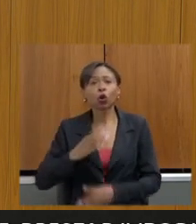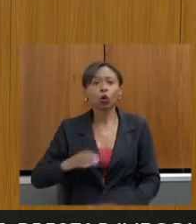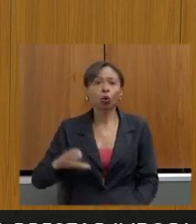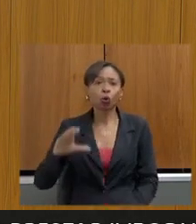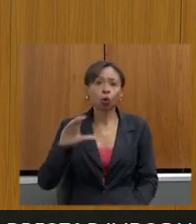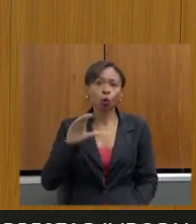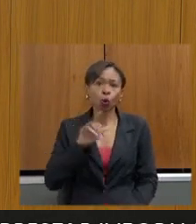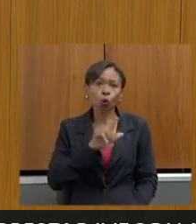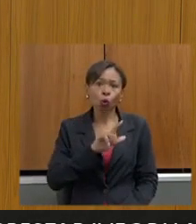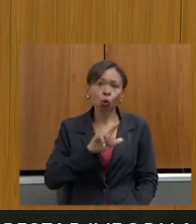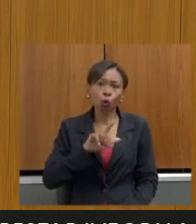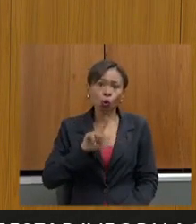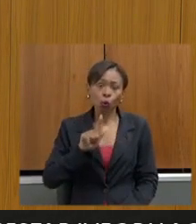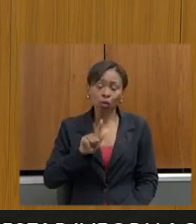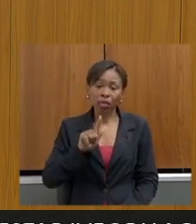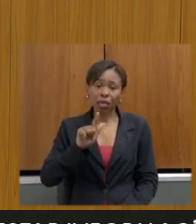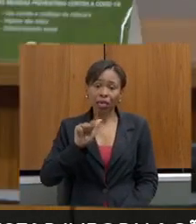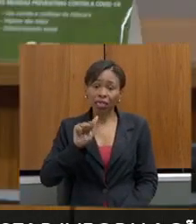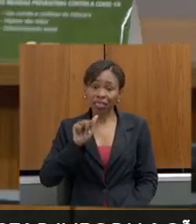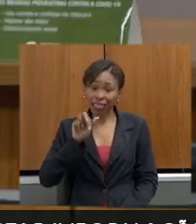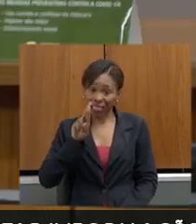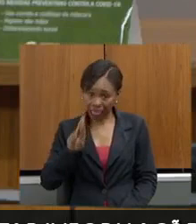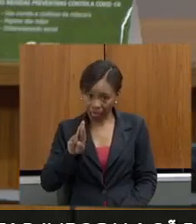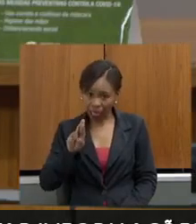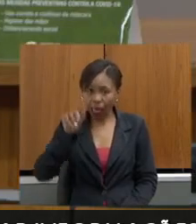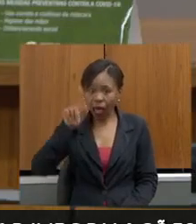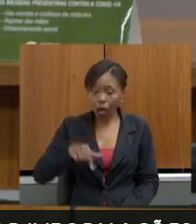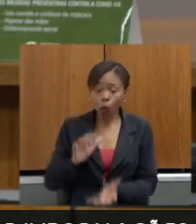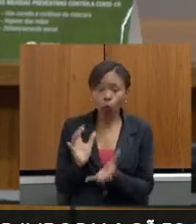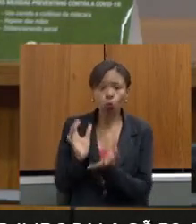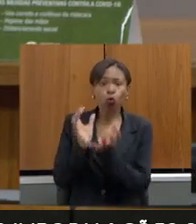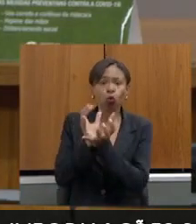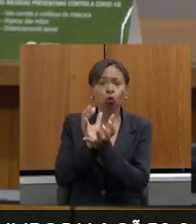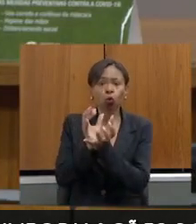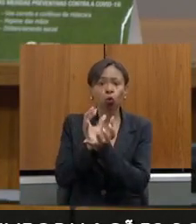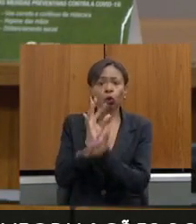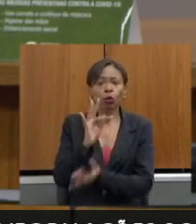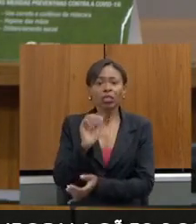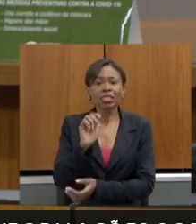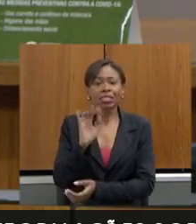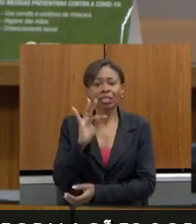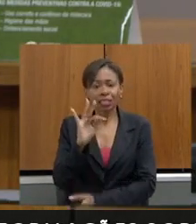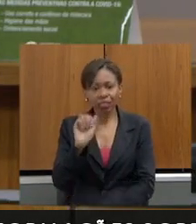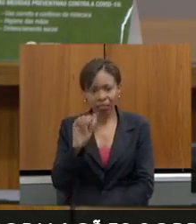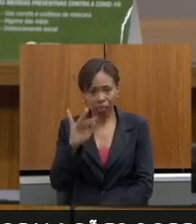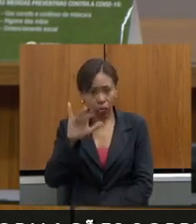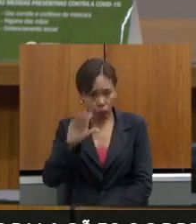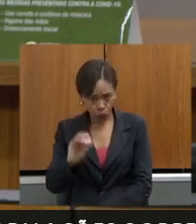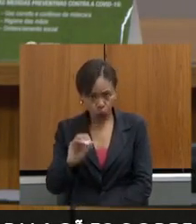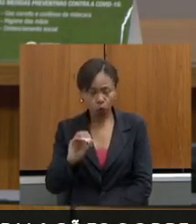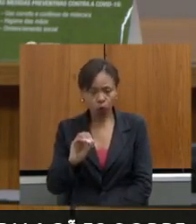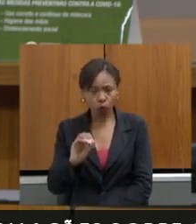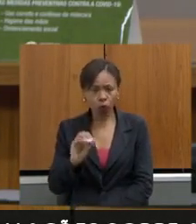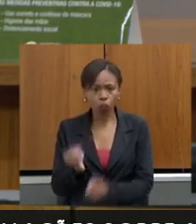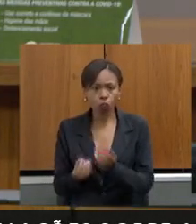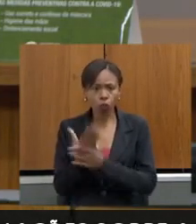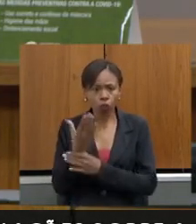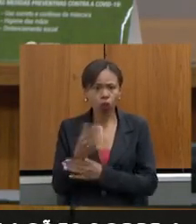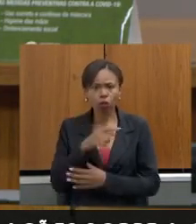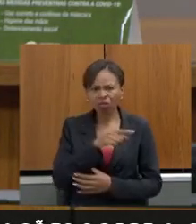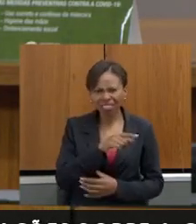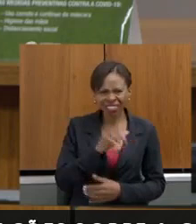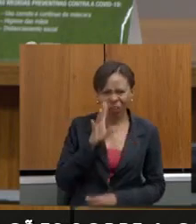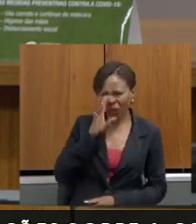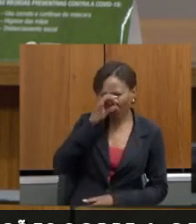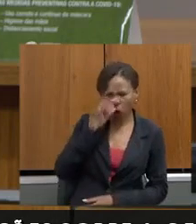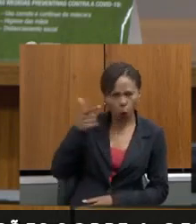sistema socioeducativo então da mesma forma tem que ter Gir que o grupo tá se escreve jornal Nós criamos agora o ar e agora eu só não tenho resistência do outro ladrão